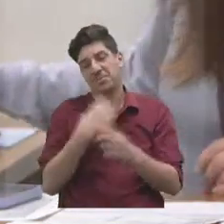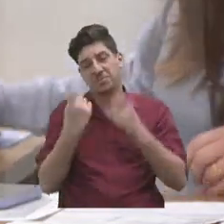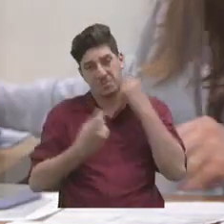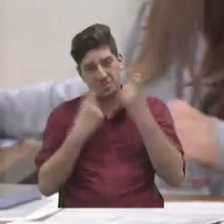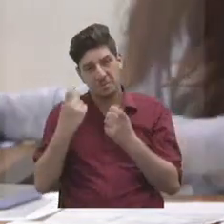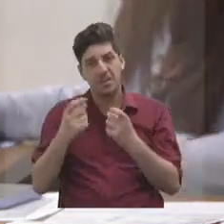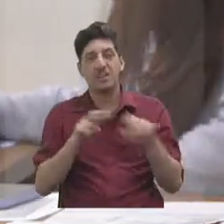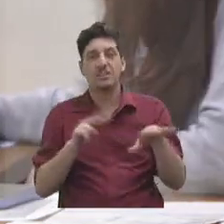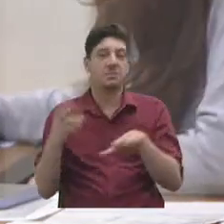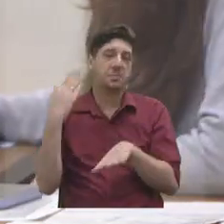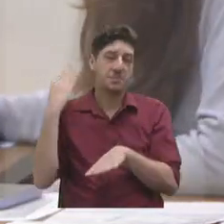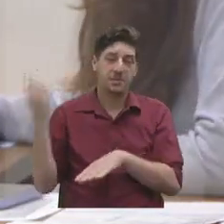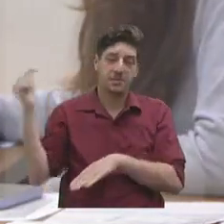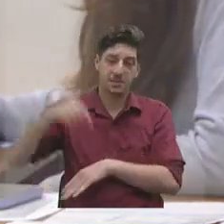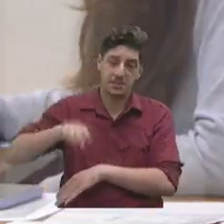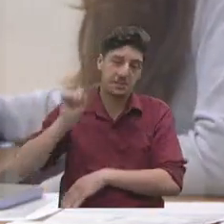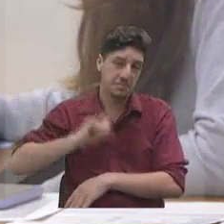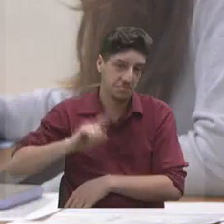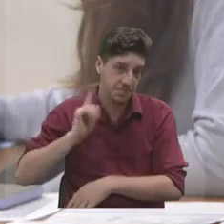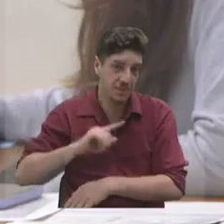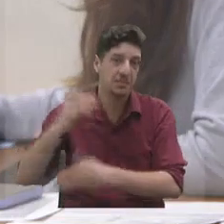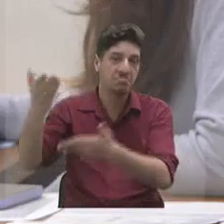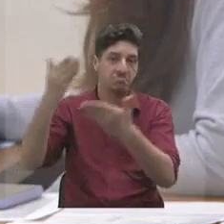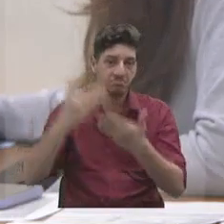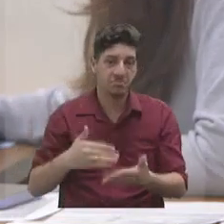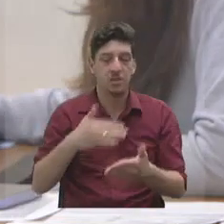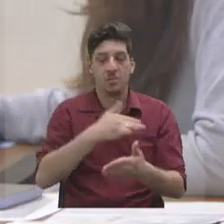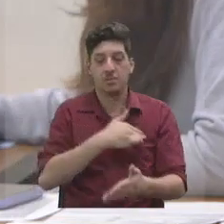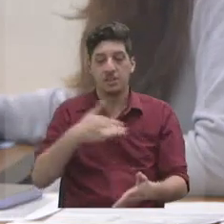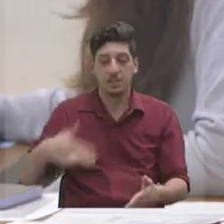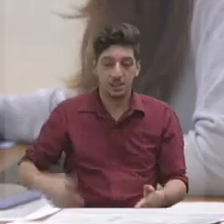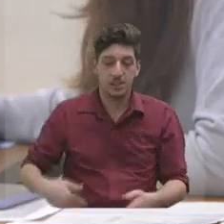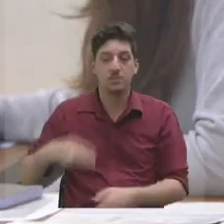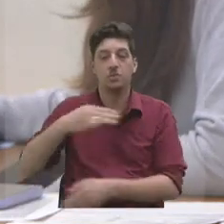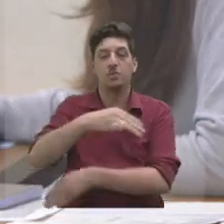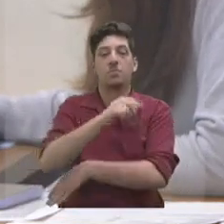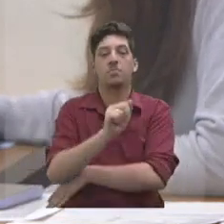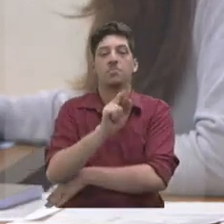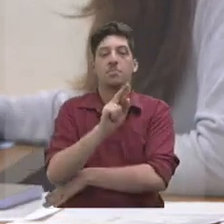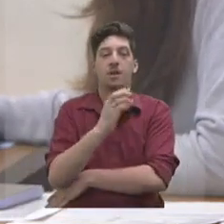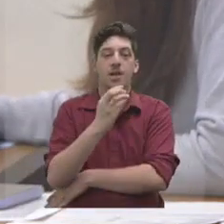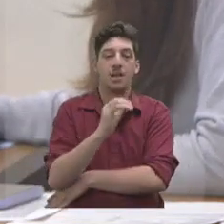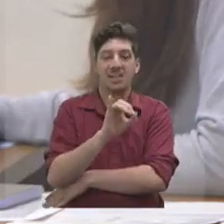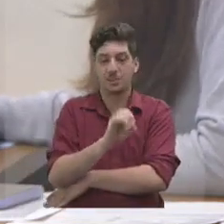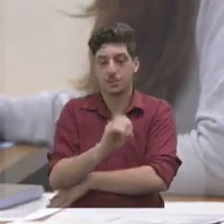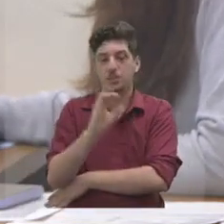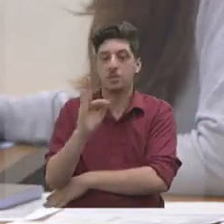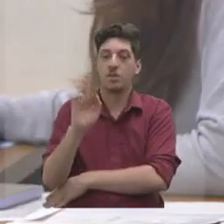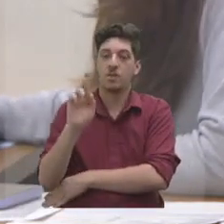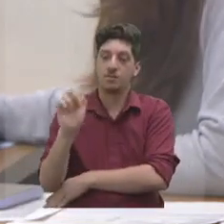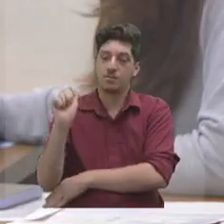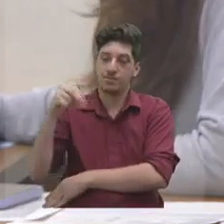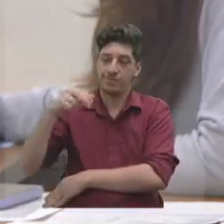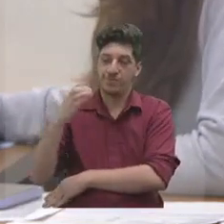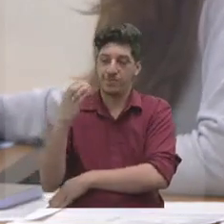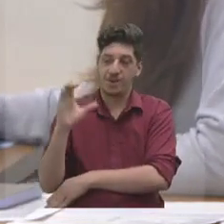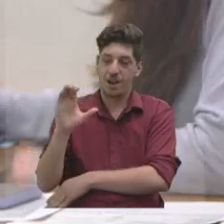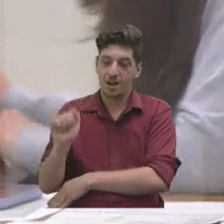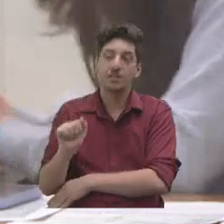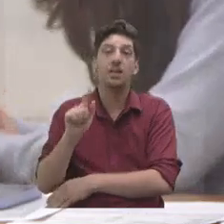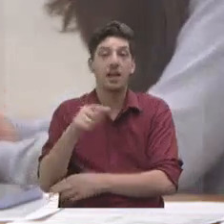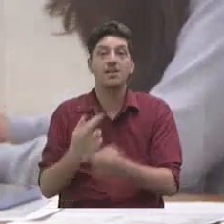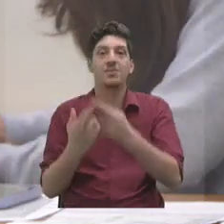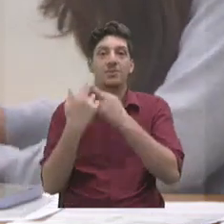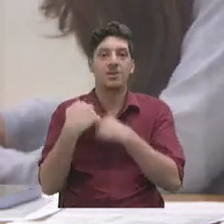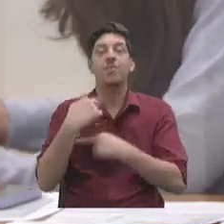semana passada aqui em Minas o ministro Márcio França o ministro né que trata dessa questão de portos e aeroportos